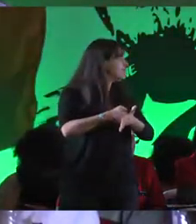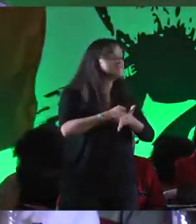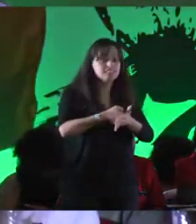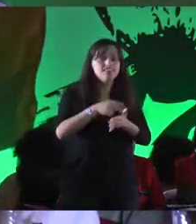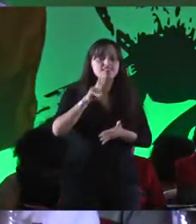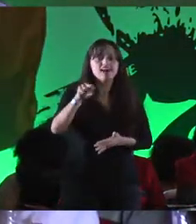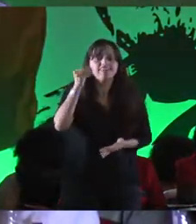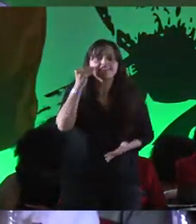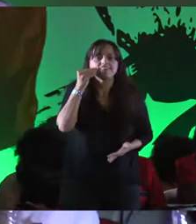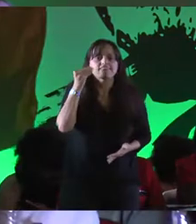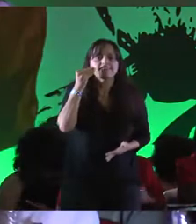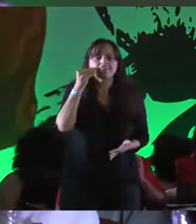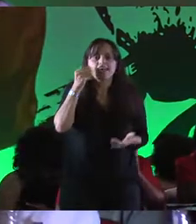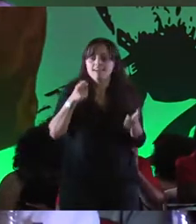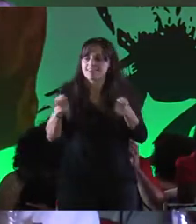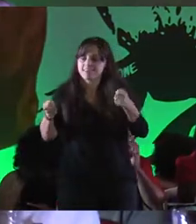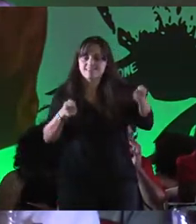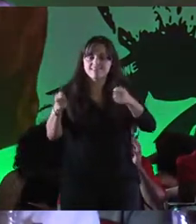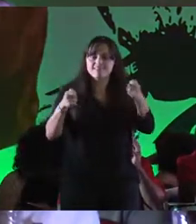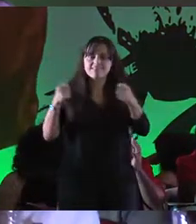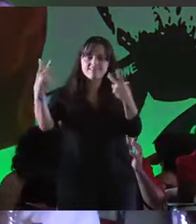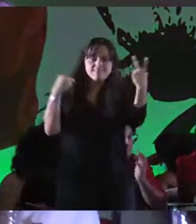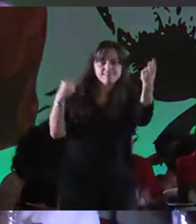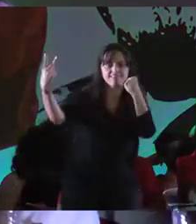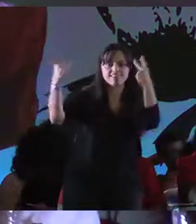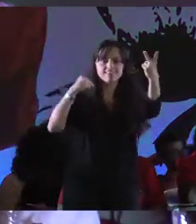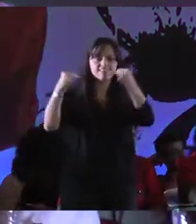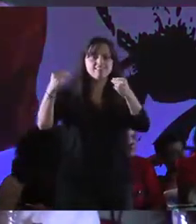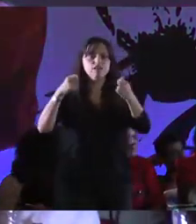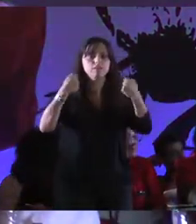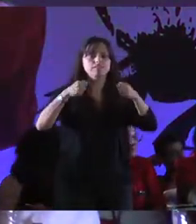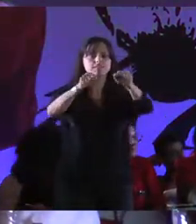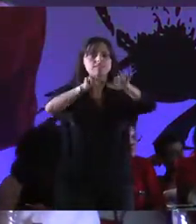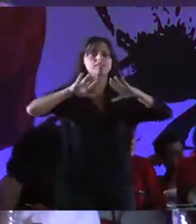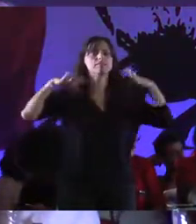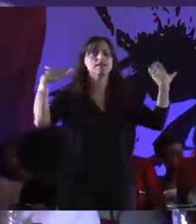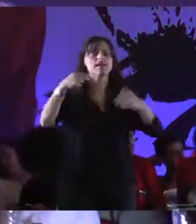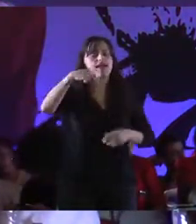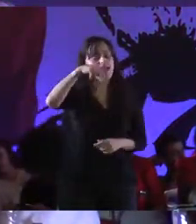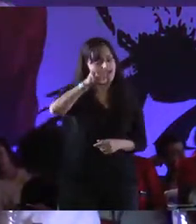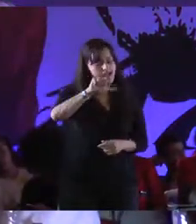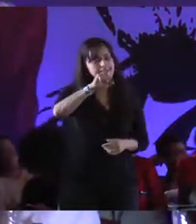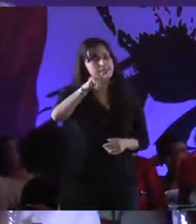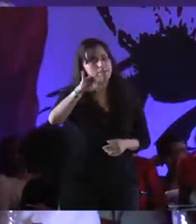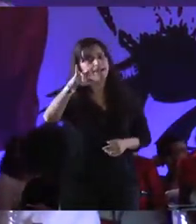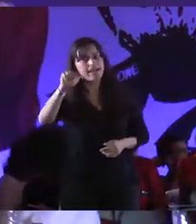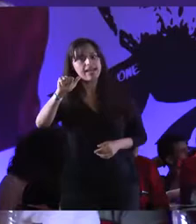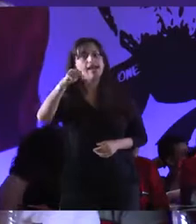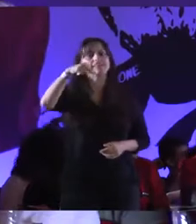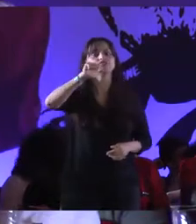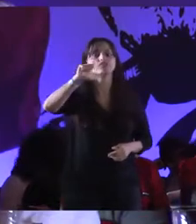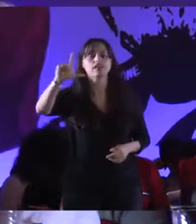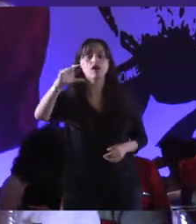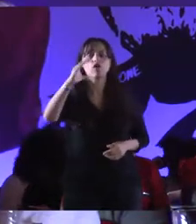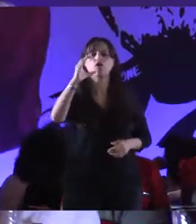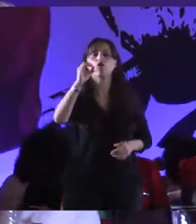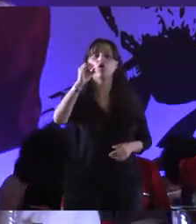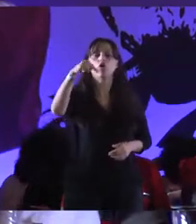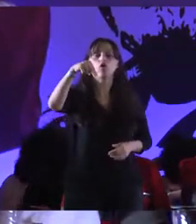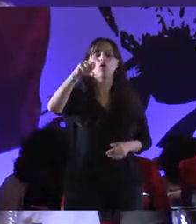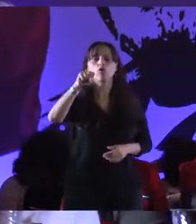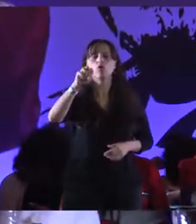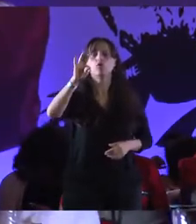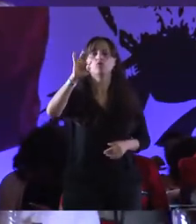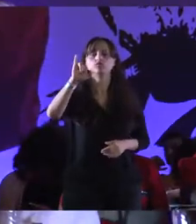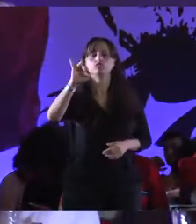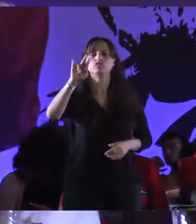tentar desestabilizar. Nós vamos ter que chamar uma Assembleia Nacional Constituinte, colocar povo nas ruas para defender o governo do